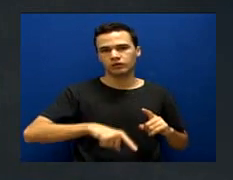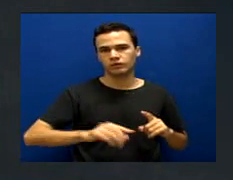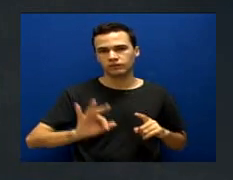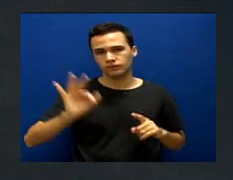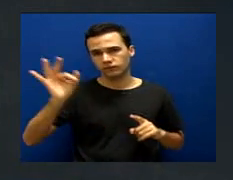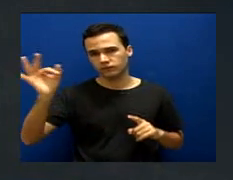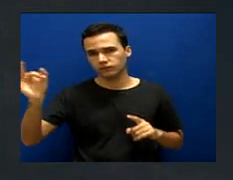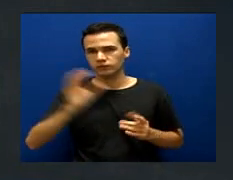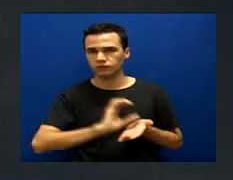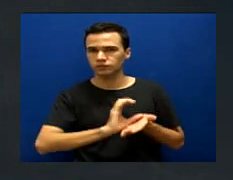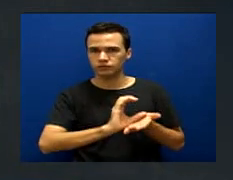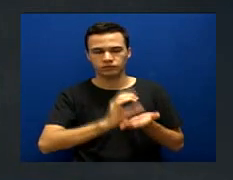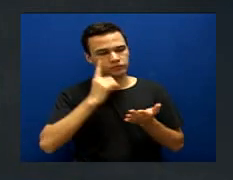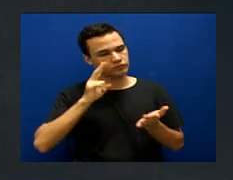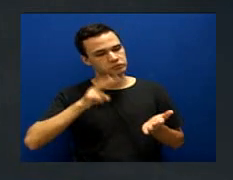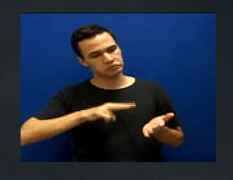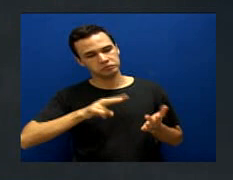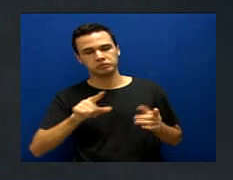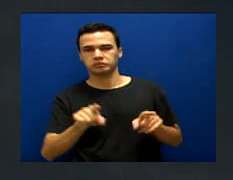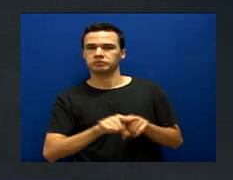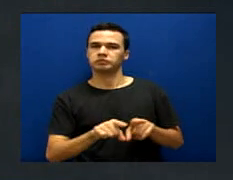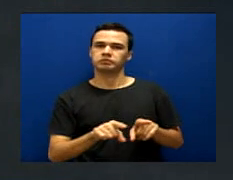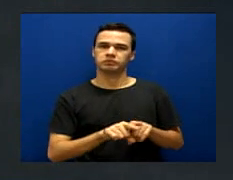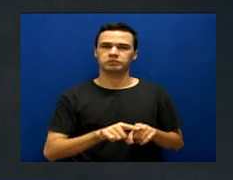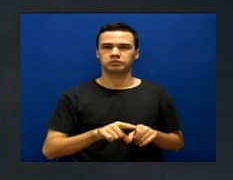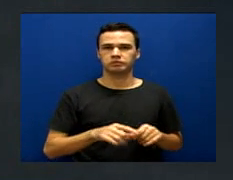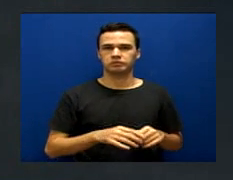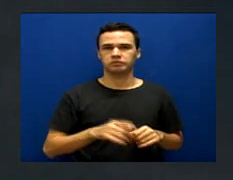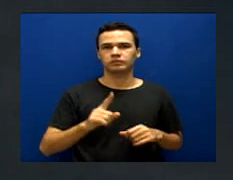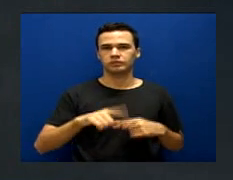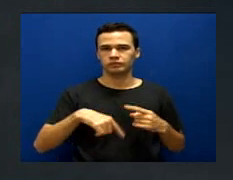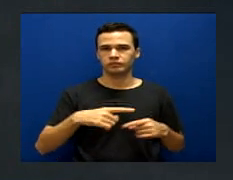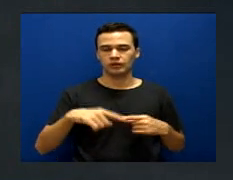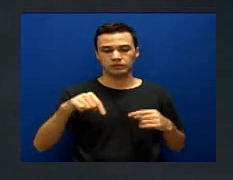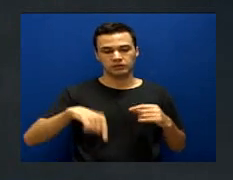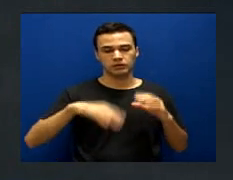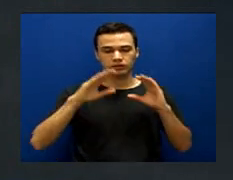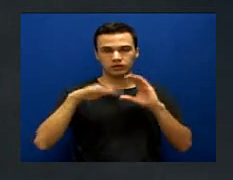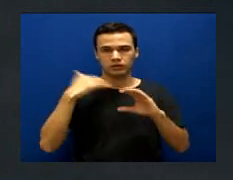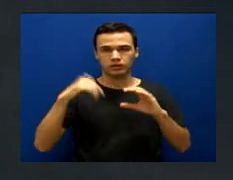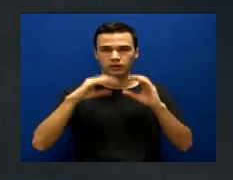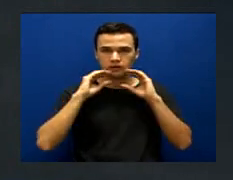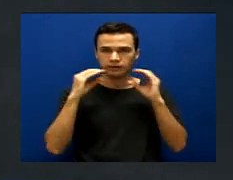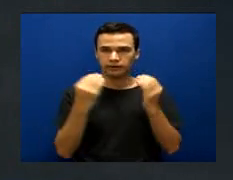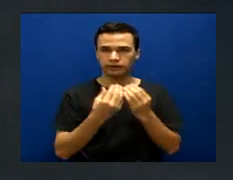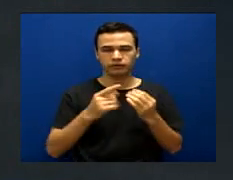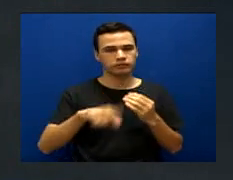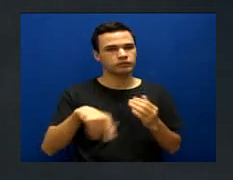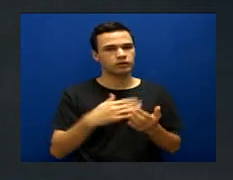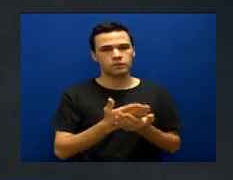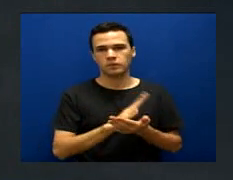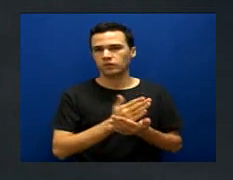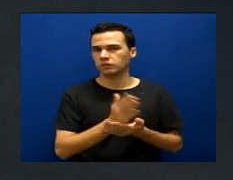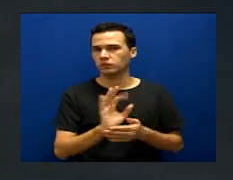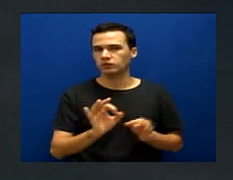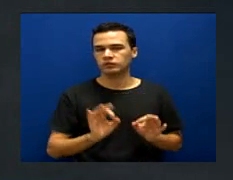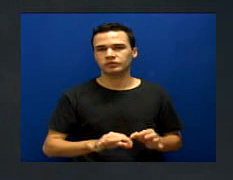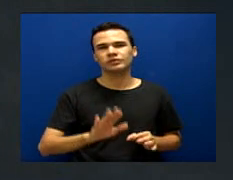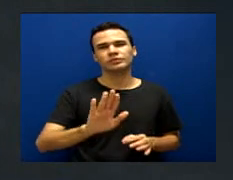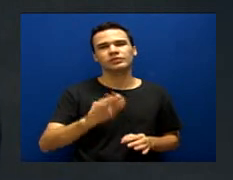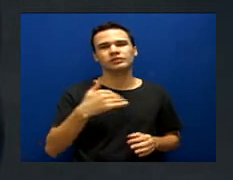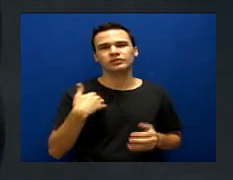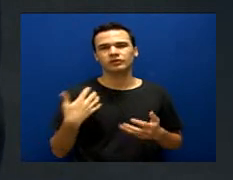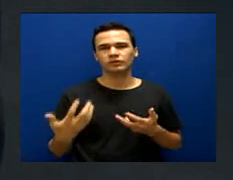futuro, o conselho vai observar também, se quer acrescentar alguma coisa. Vindo aqui para a Câmara está numa consonância total com as ONGs. Então, João, era só